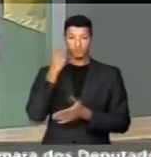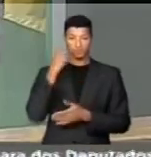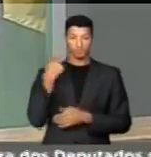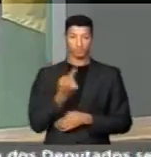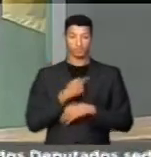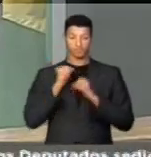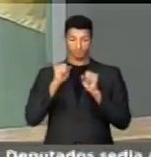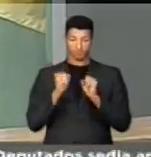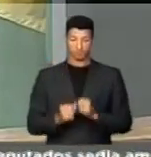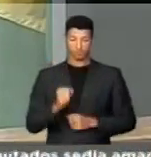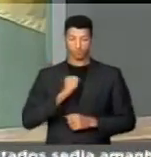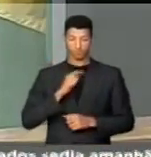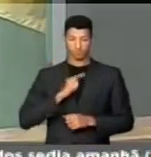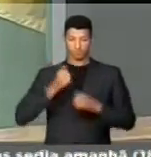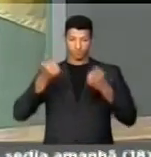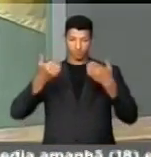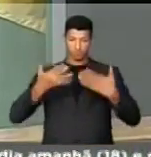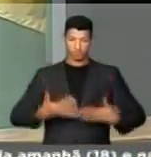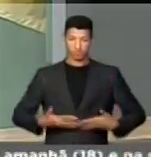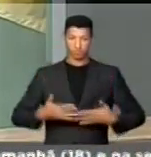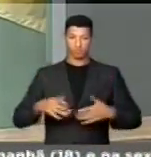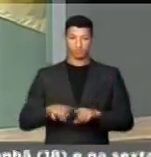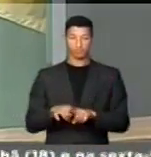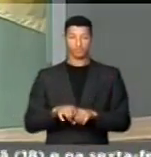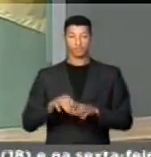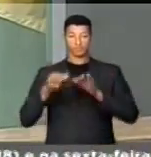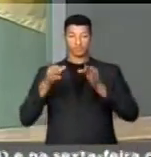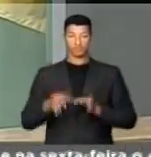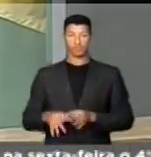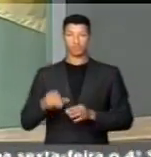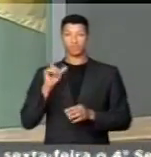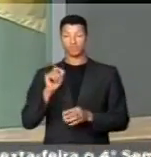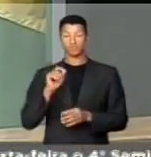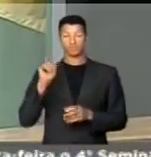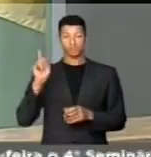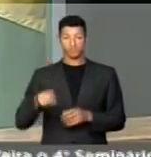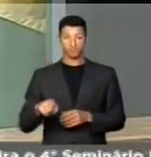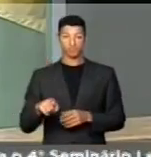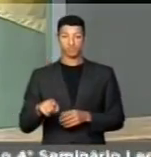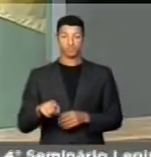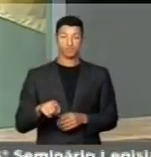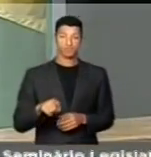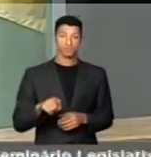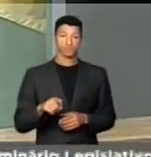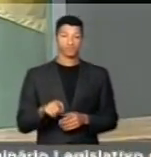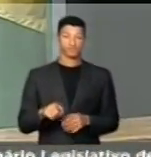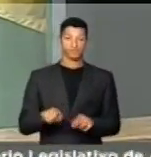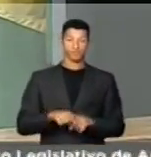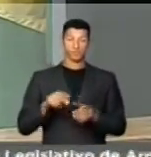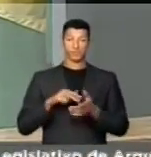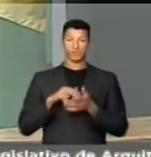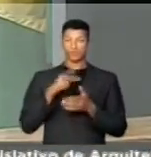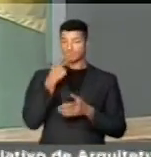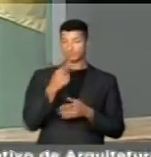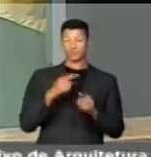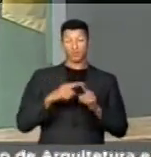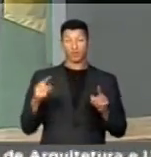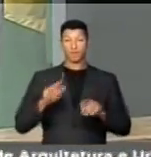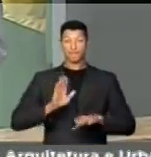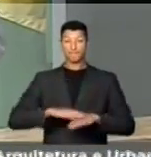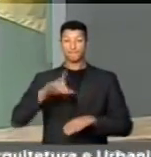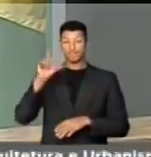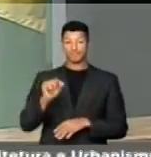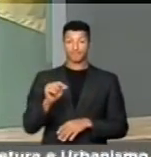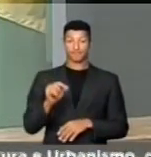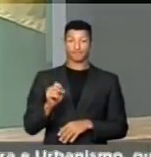que possamos ter uma explicação mínima e plausível do que seja esta posição. Mas mais do que